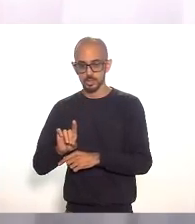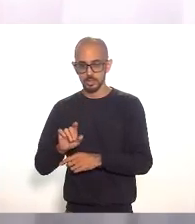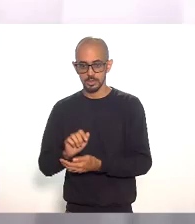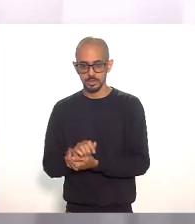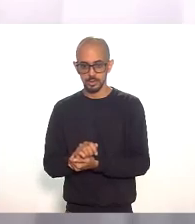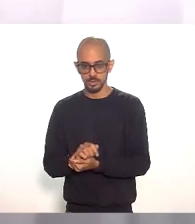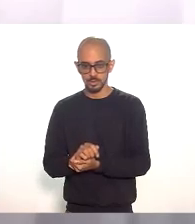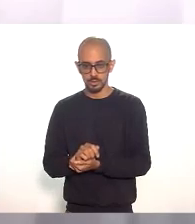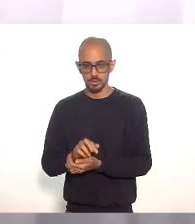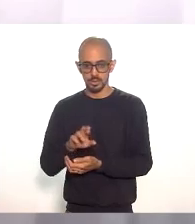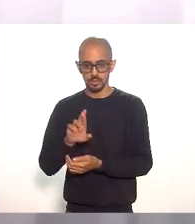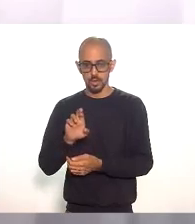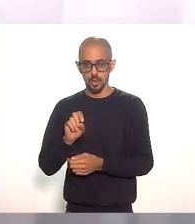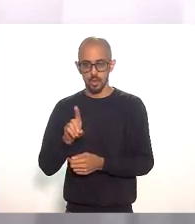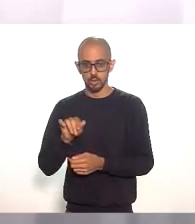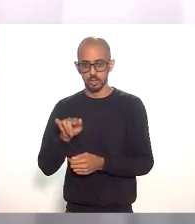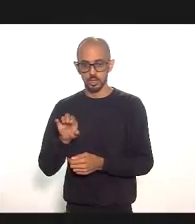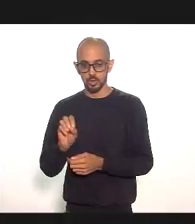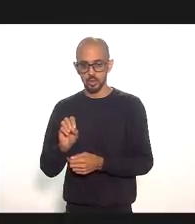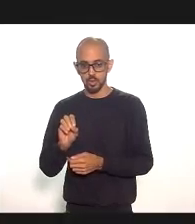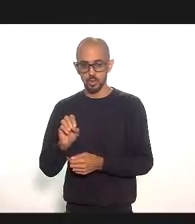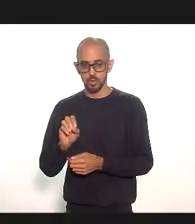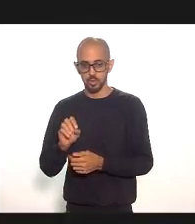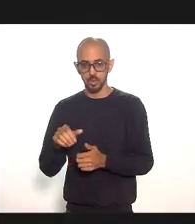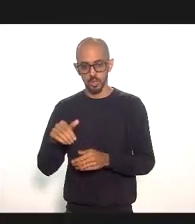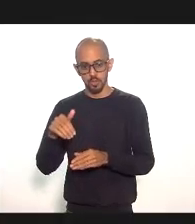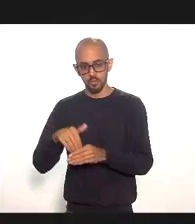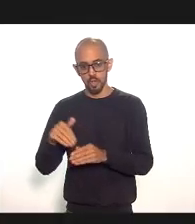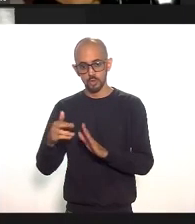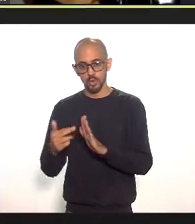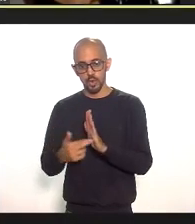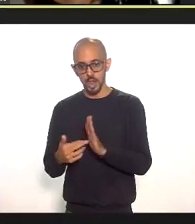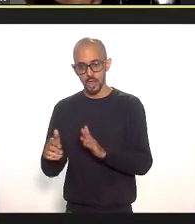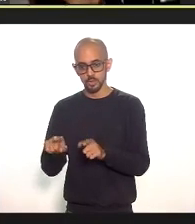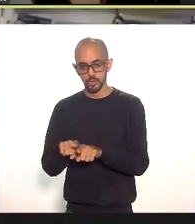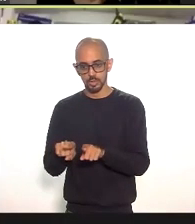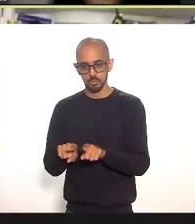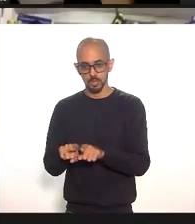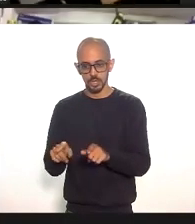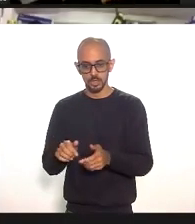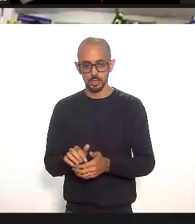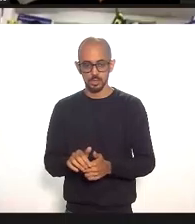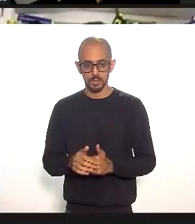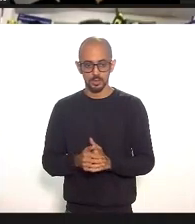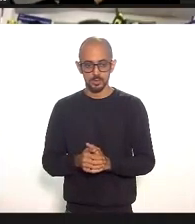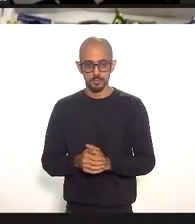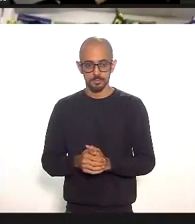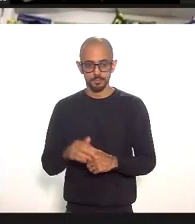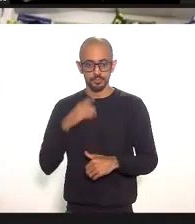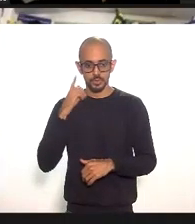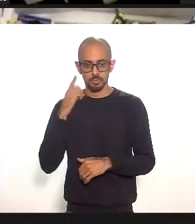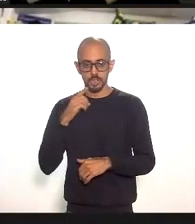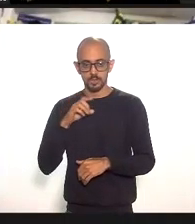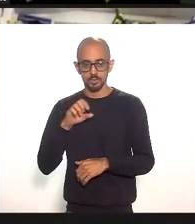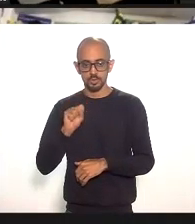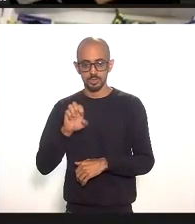Deputado Rodrigo Amorim. Com o relator, presidente. Voto com o relator. Deputado Sérgio